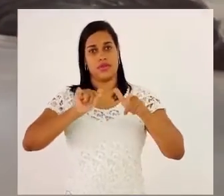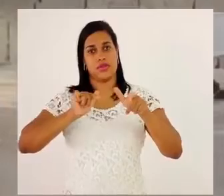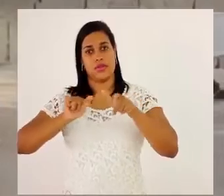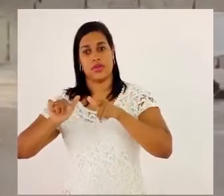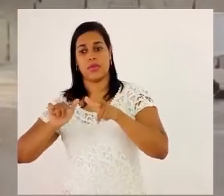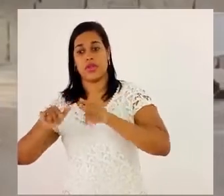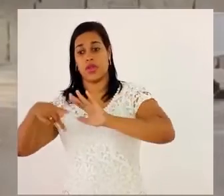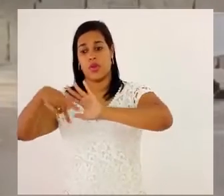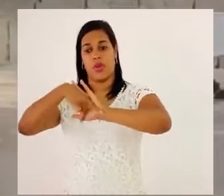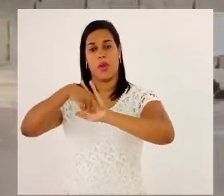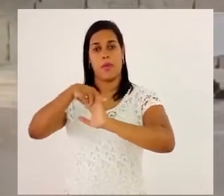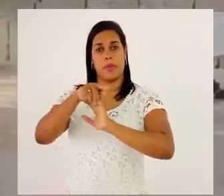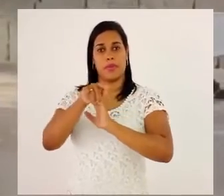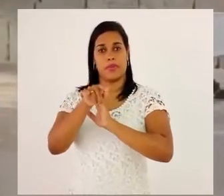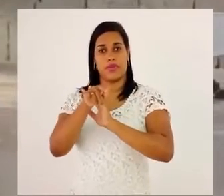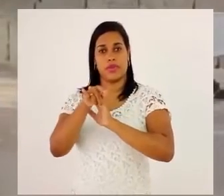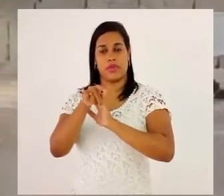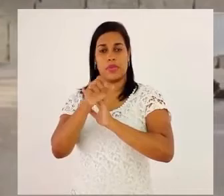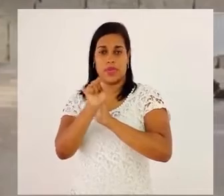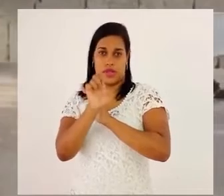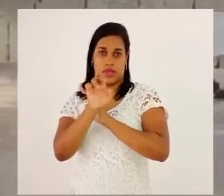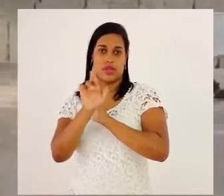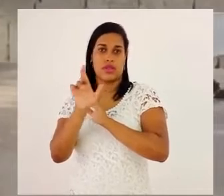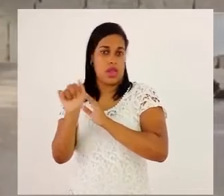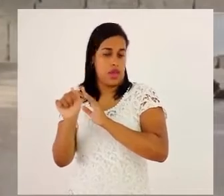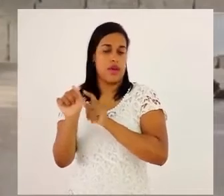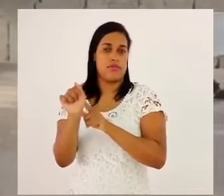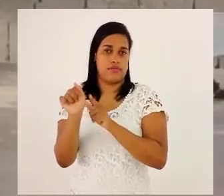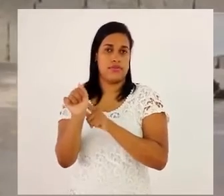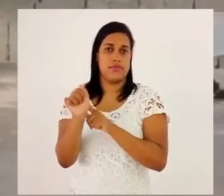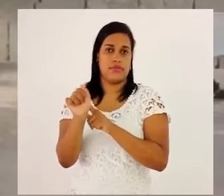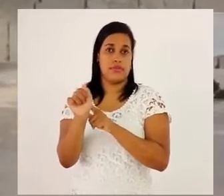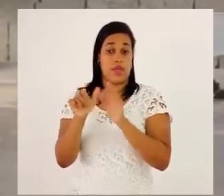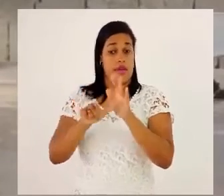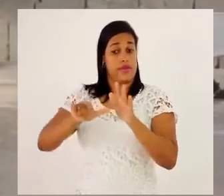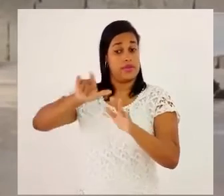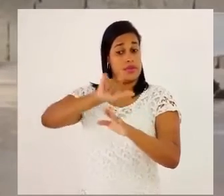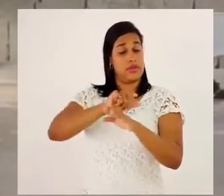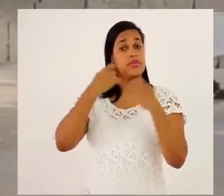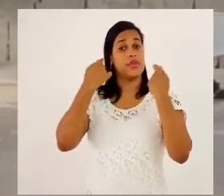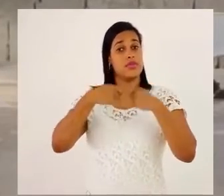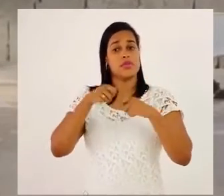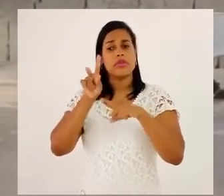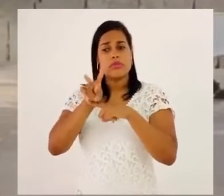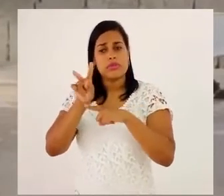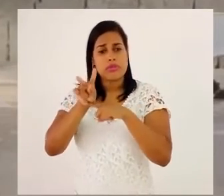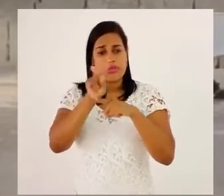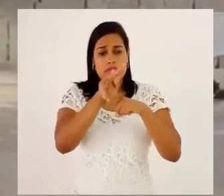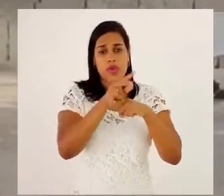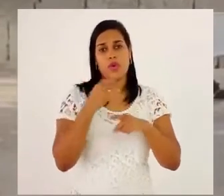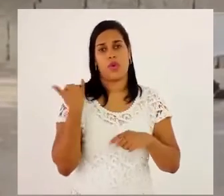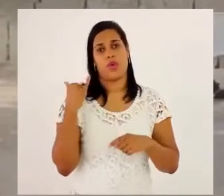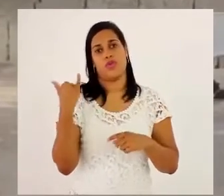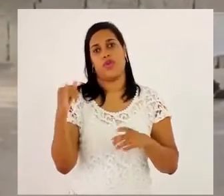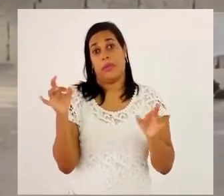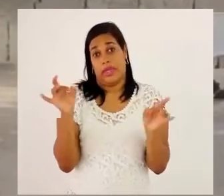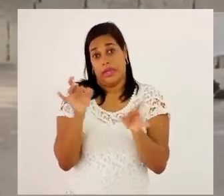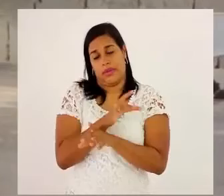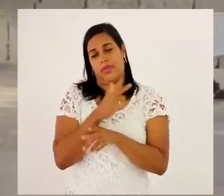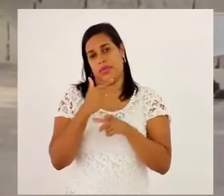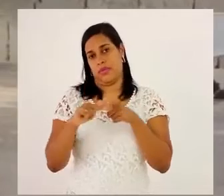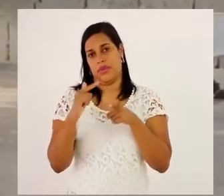ao disco, à serra. Então isso é a medida. Então na antecipação você tem que trabalhar já com medidas de controle. A segunda